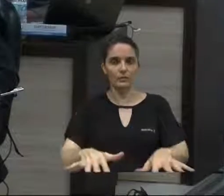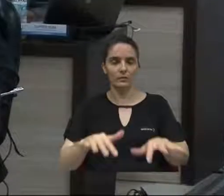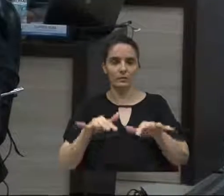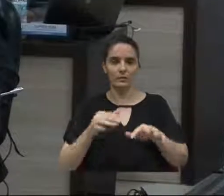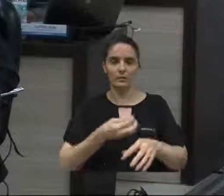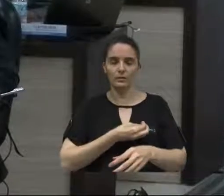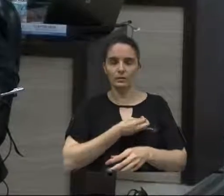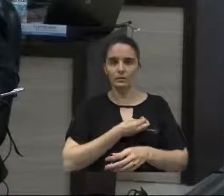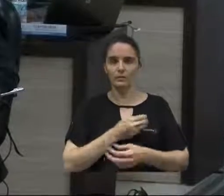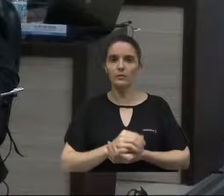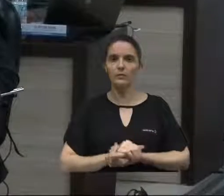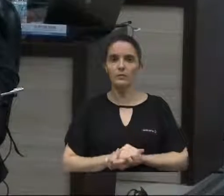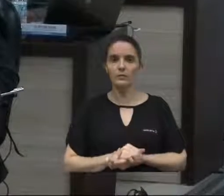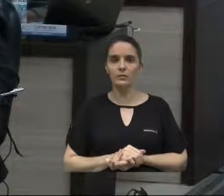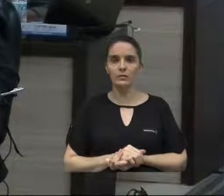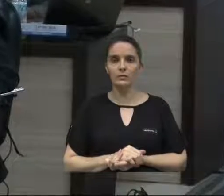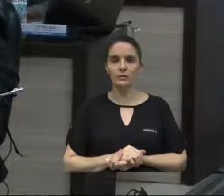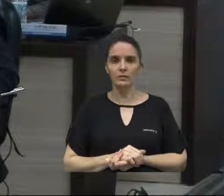presente.